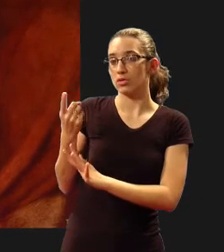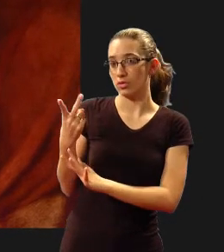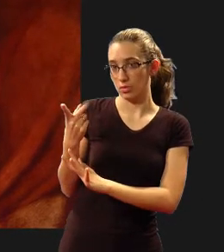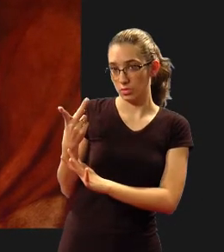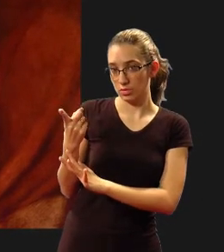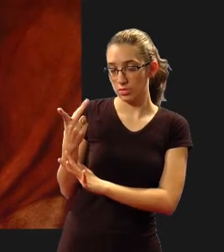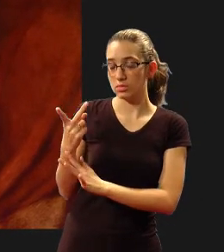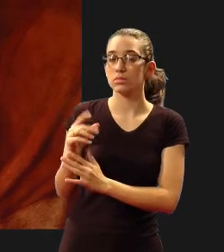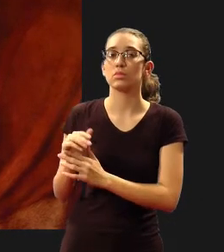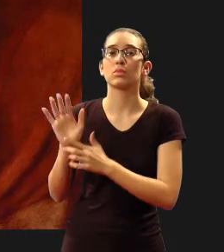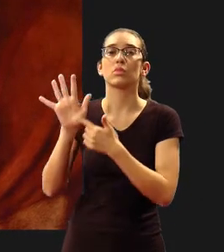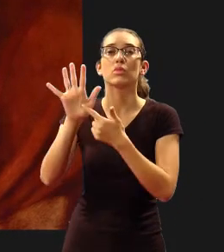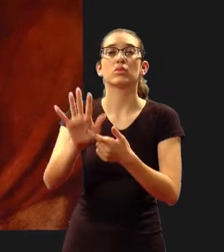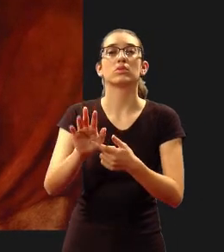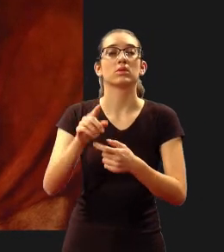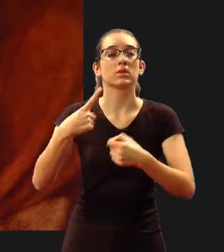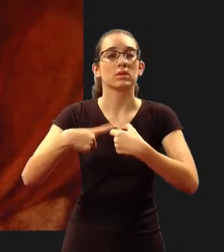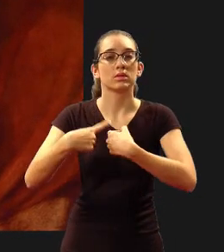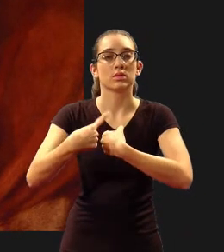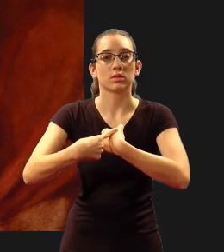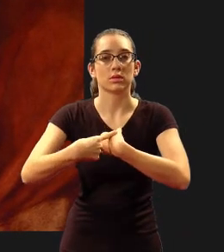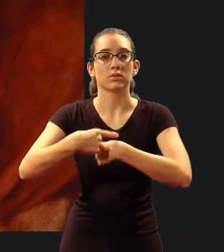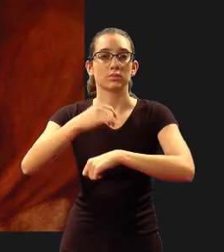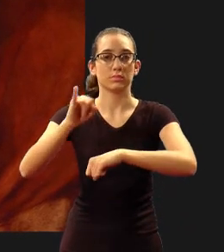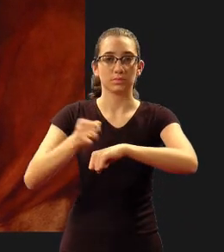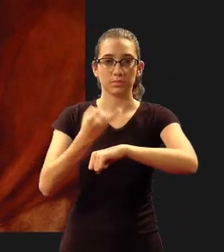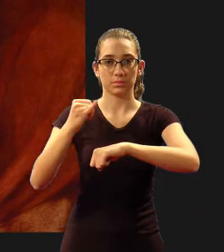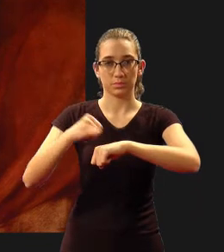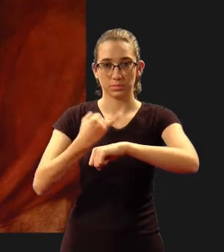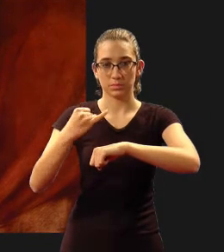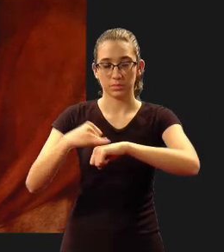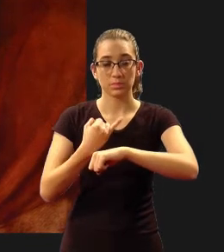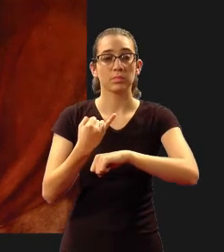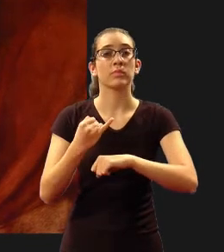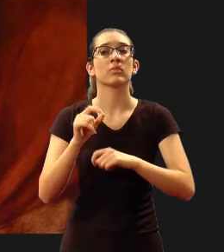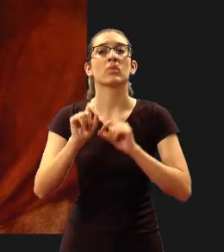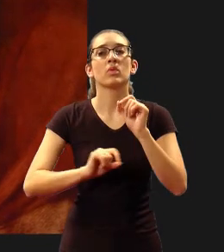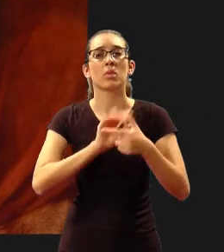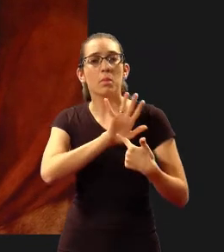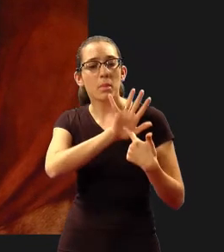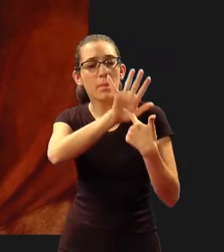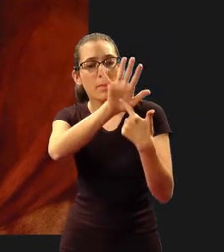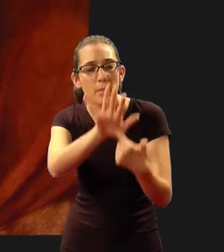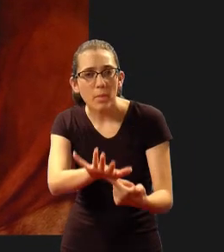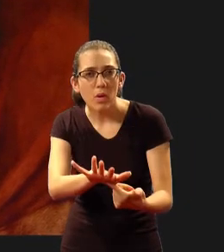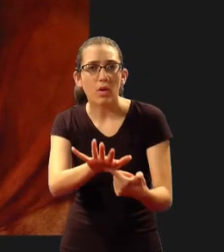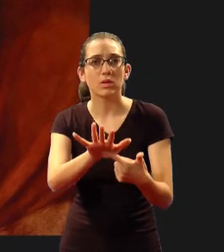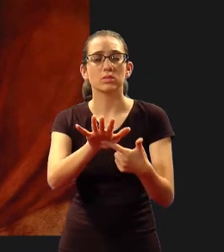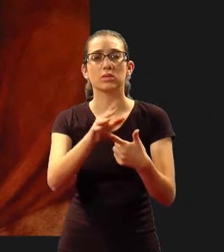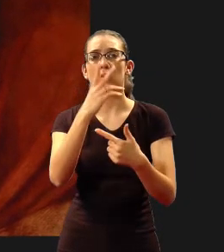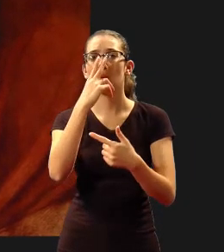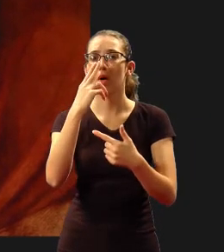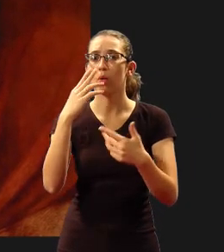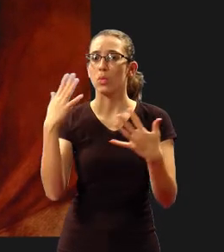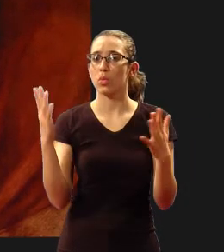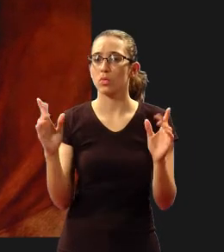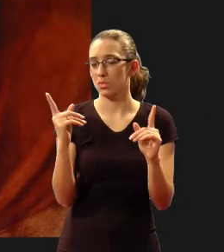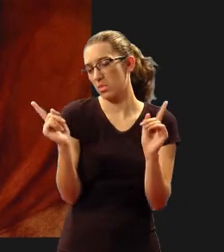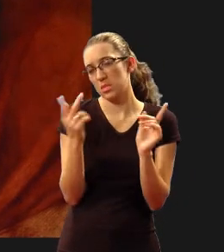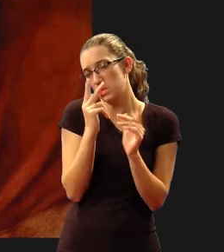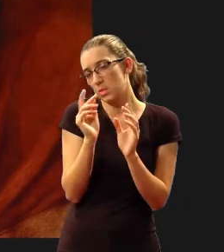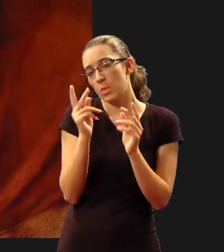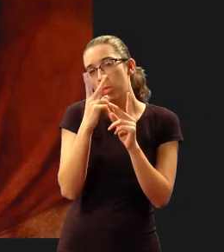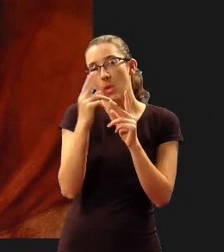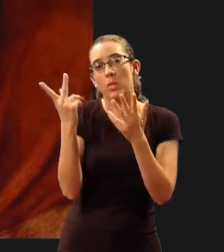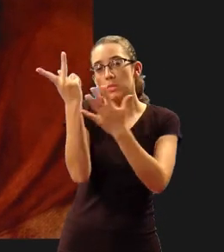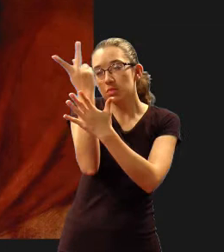12 anos em Jerusalém, no templo. E ele mostra uma cena muito